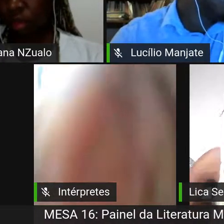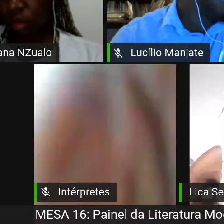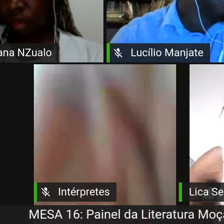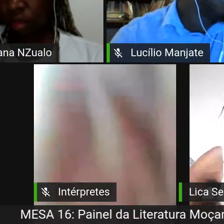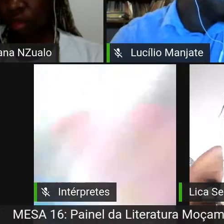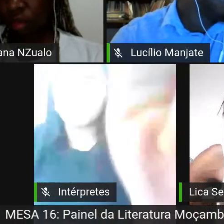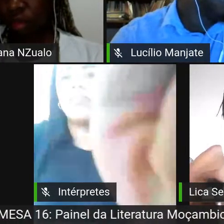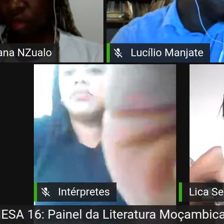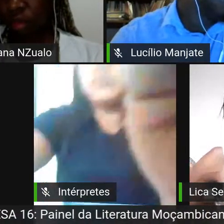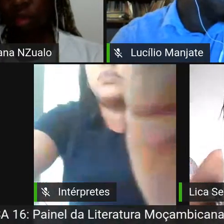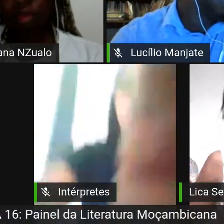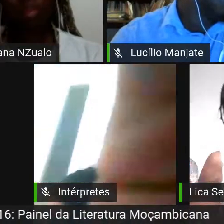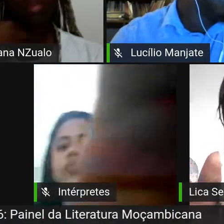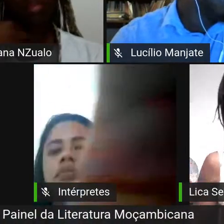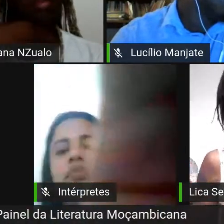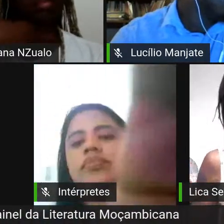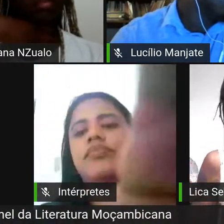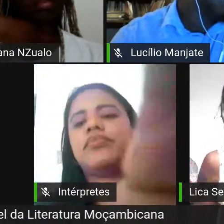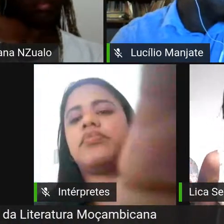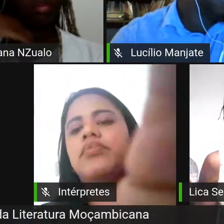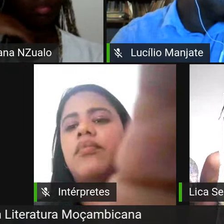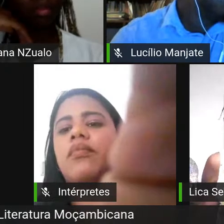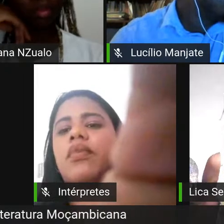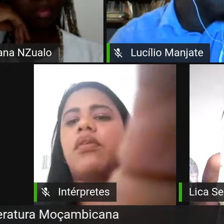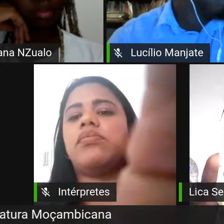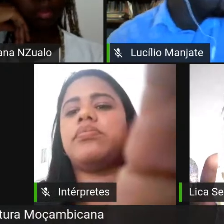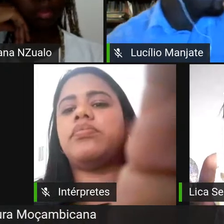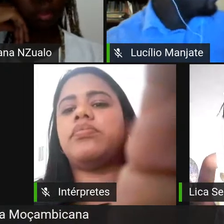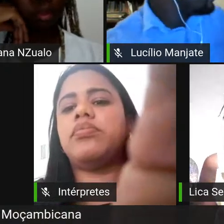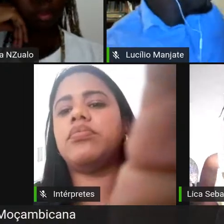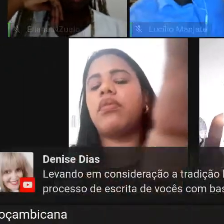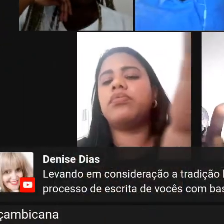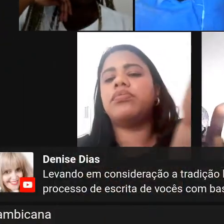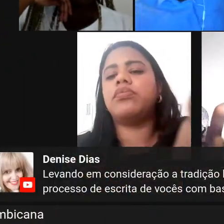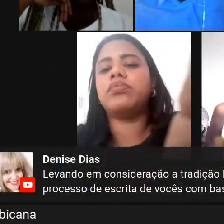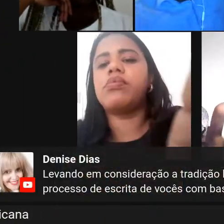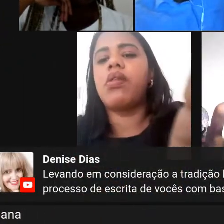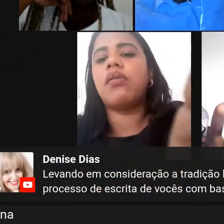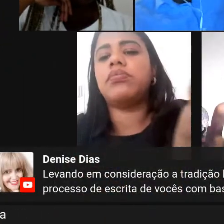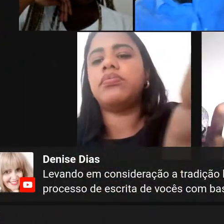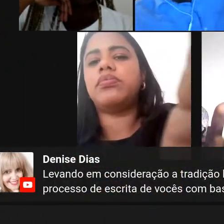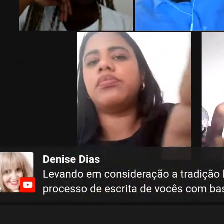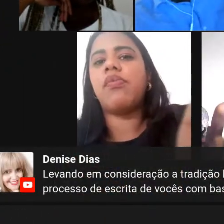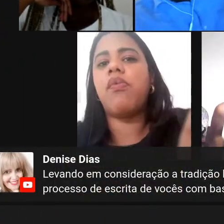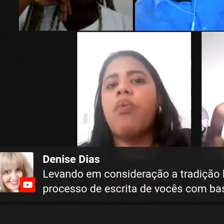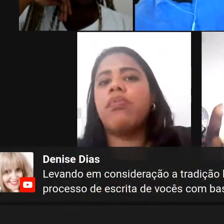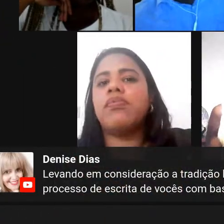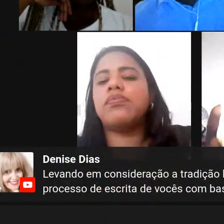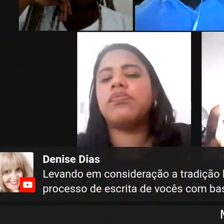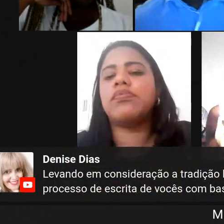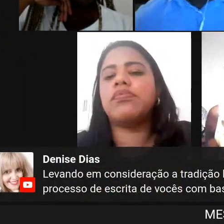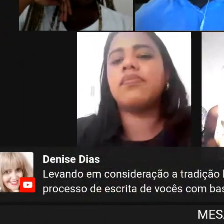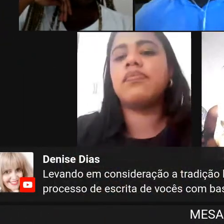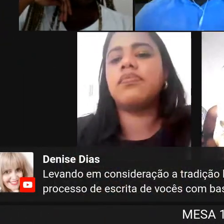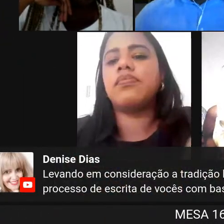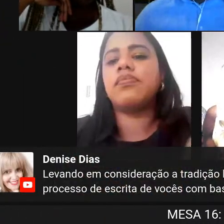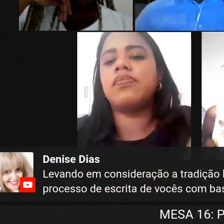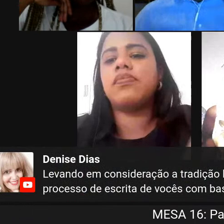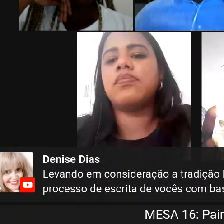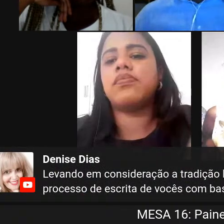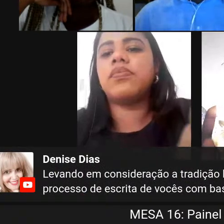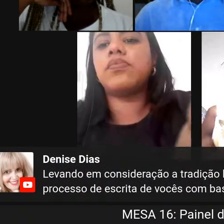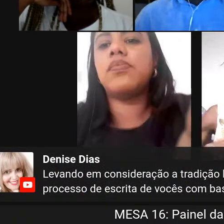Não, quer dizer, na escrita traz-se muito da representação oral.